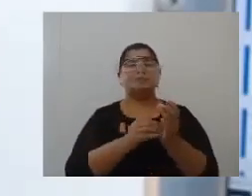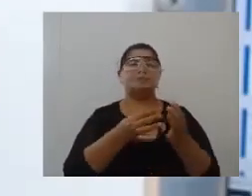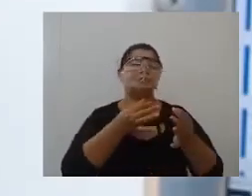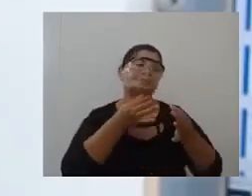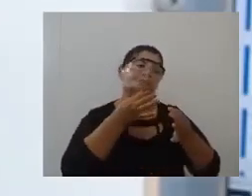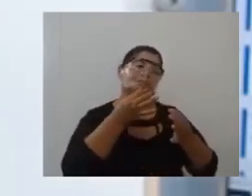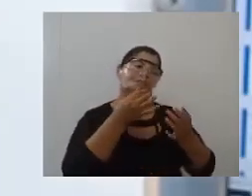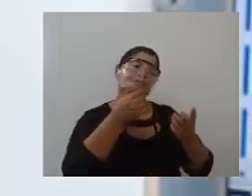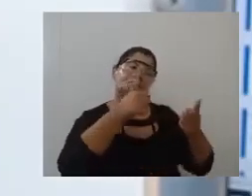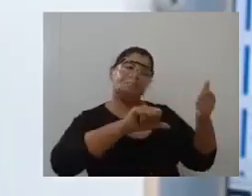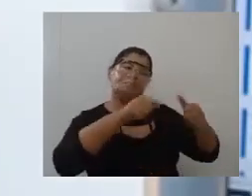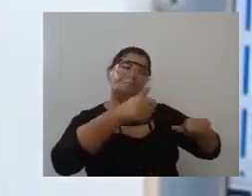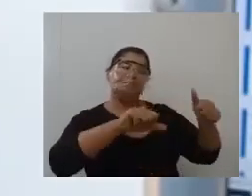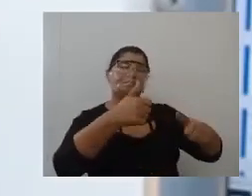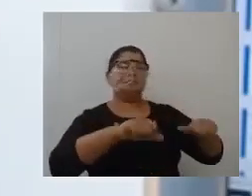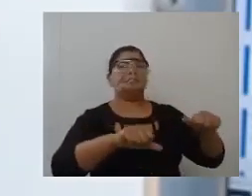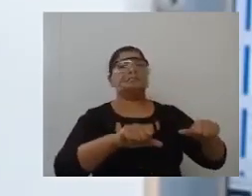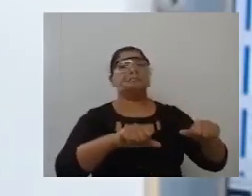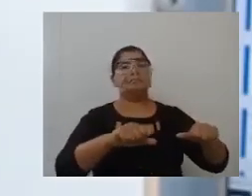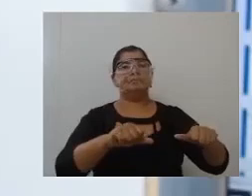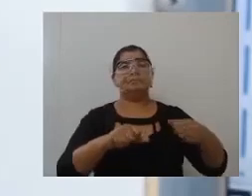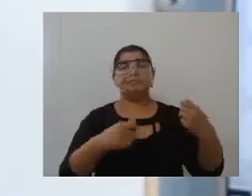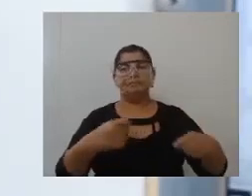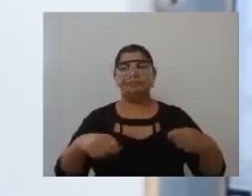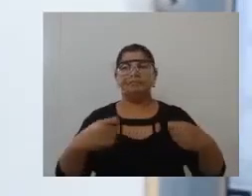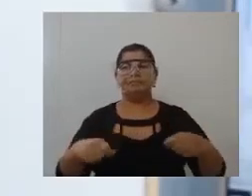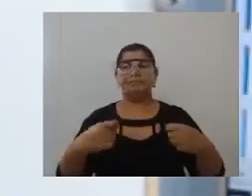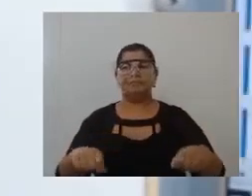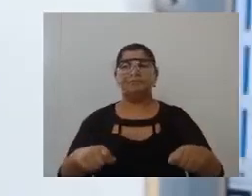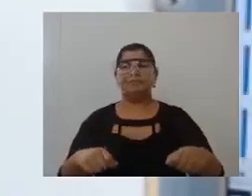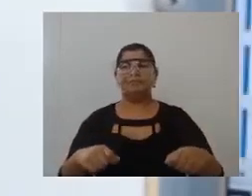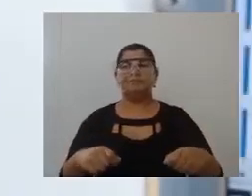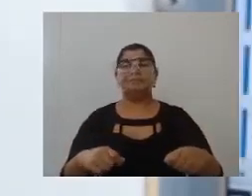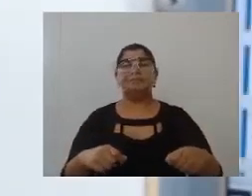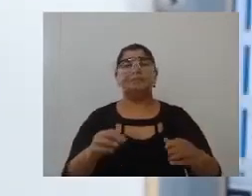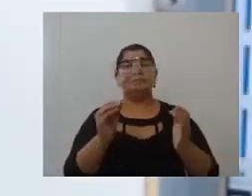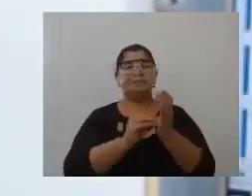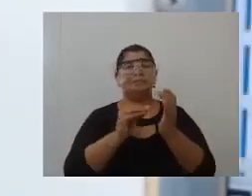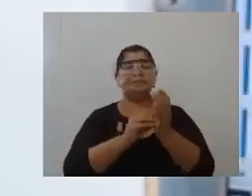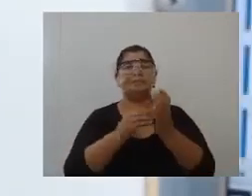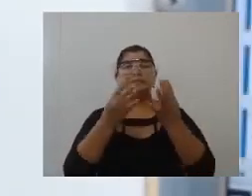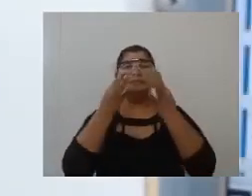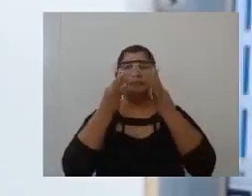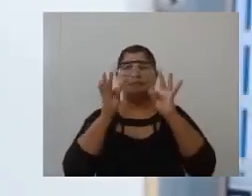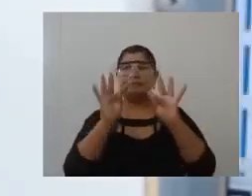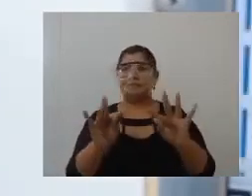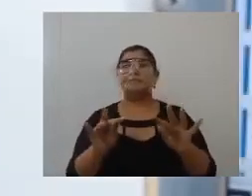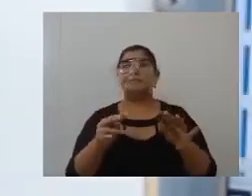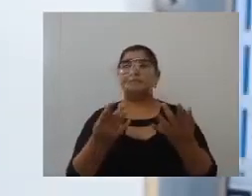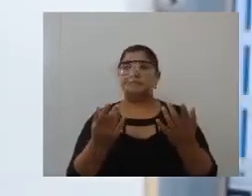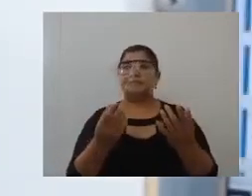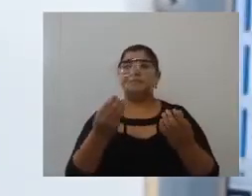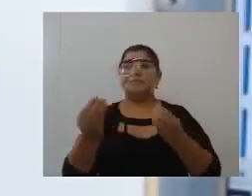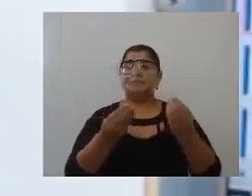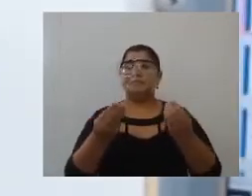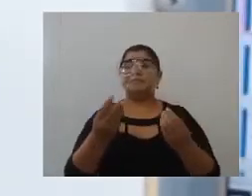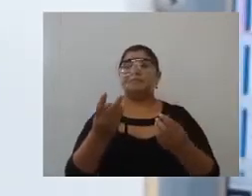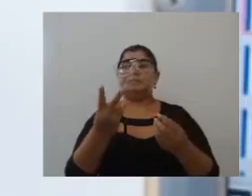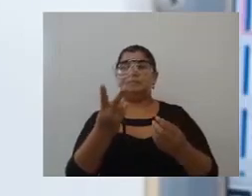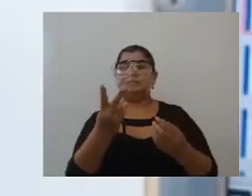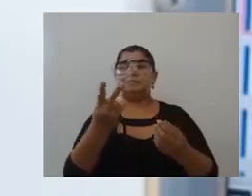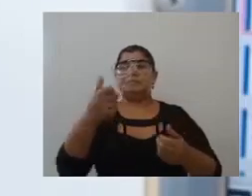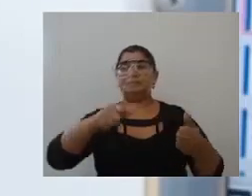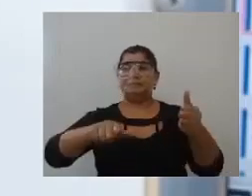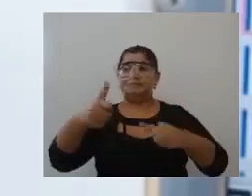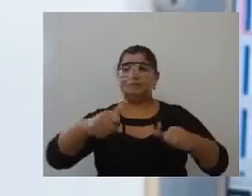momento. Esse é um dos motivos. A desatenção a essa dupla avaliação. É uma